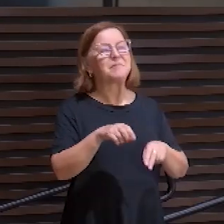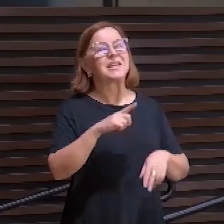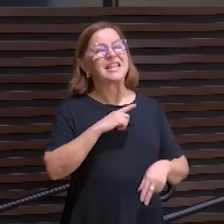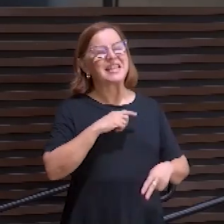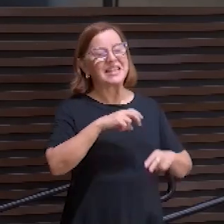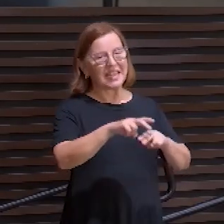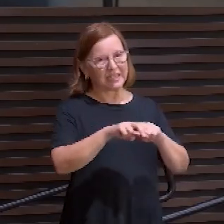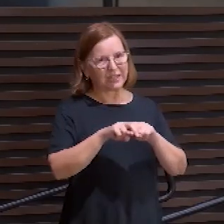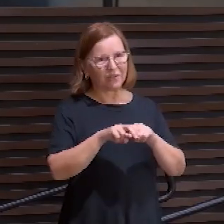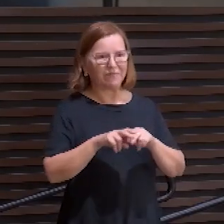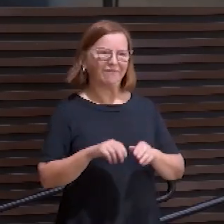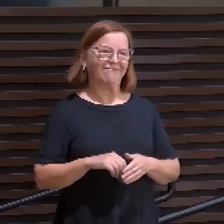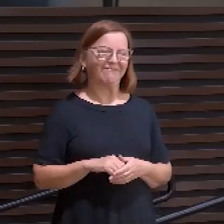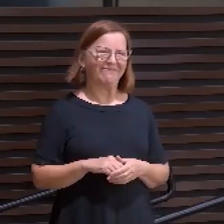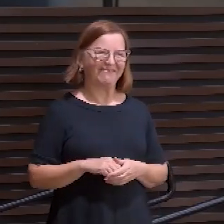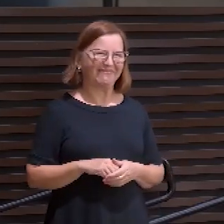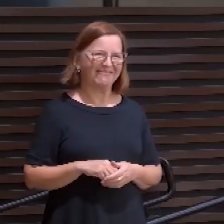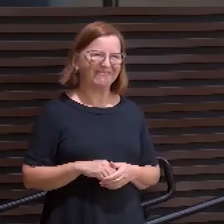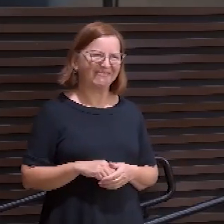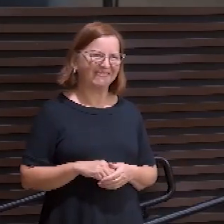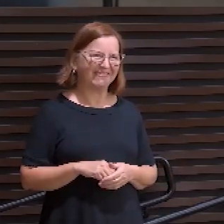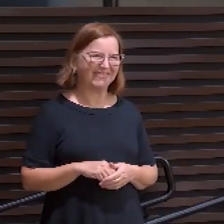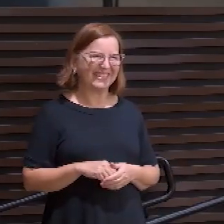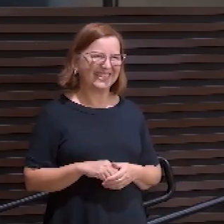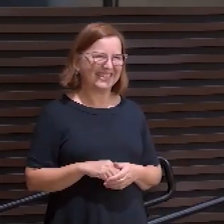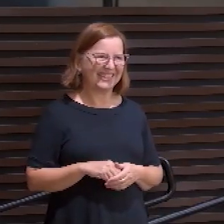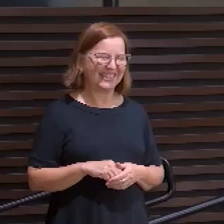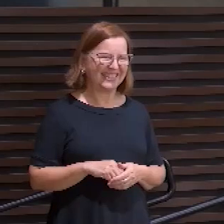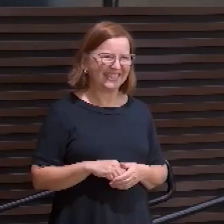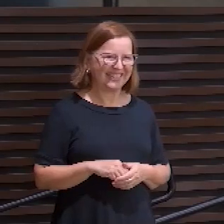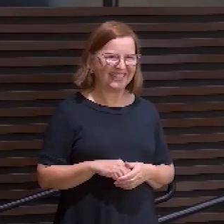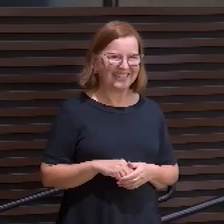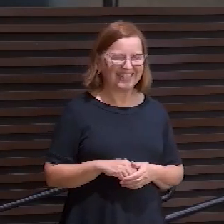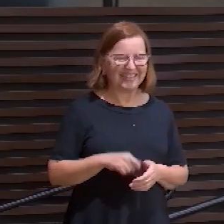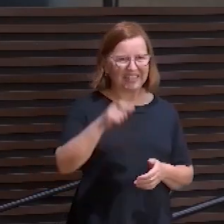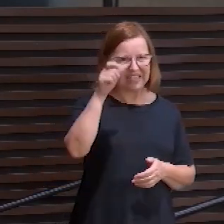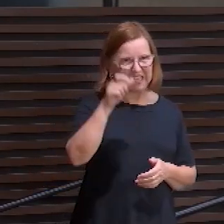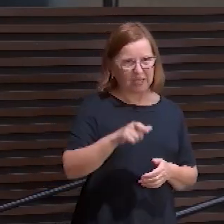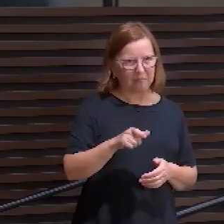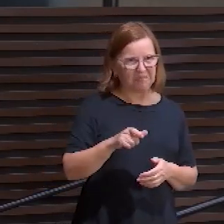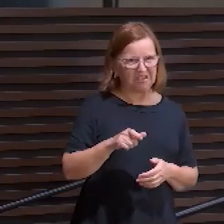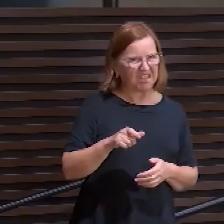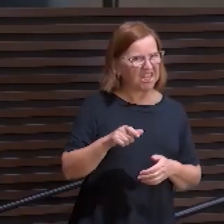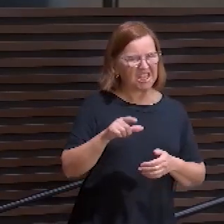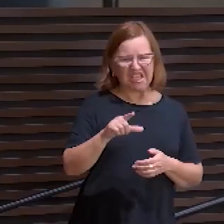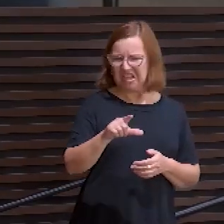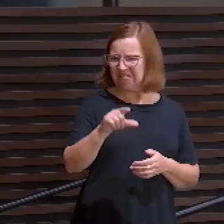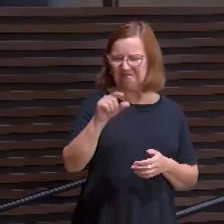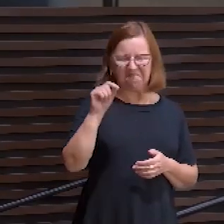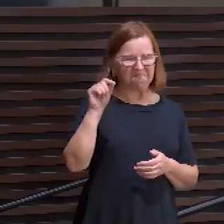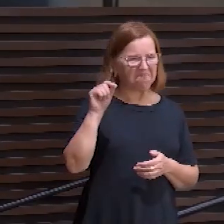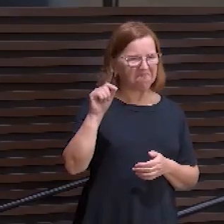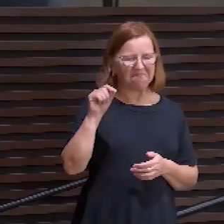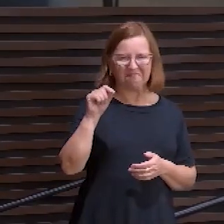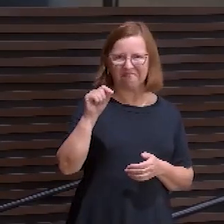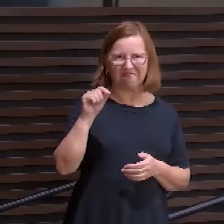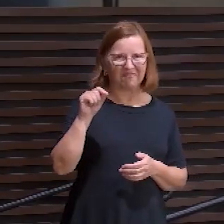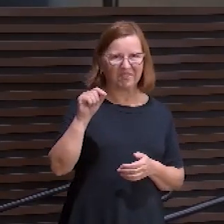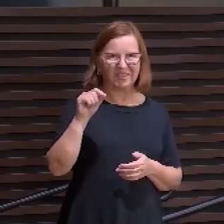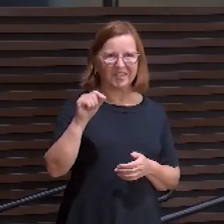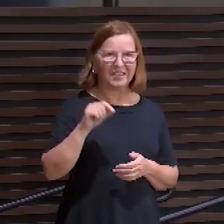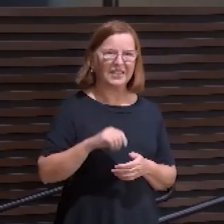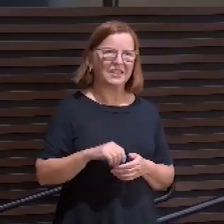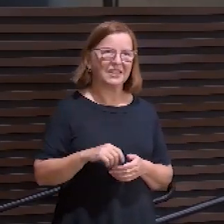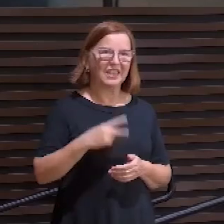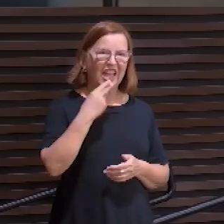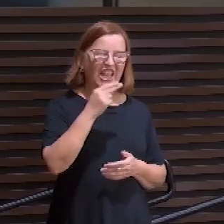É aquele que fica em cima do muro, não toma posição, acha